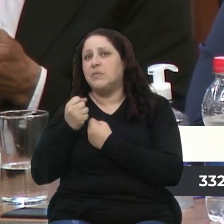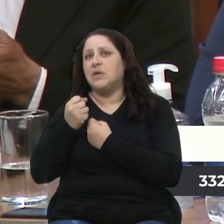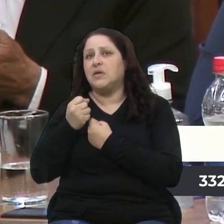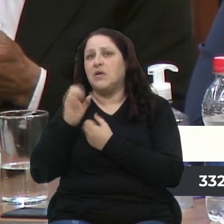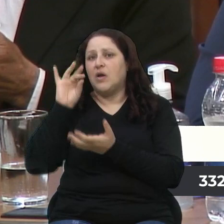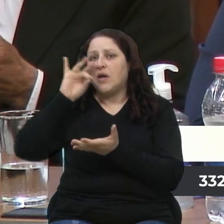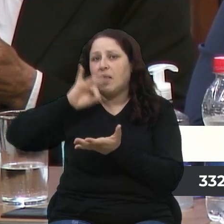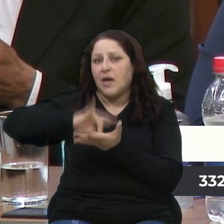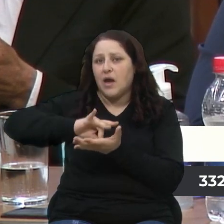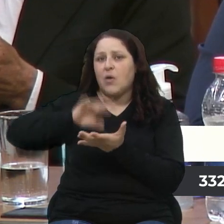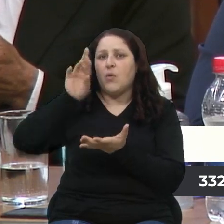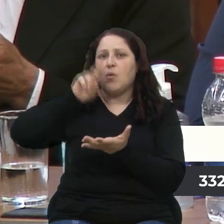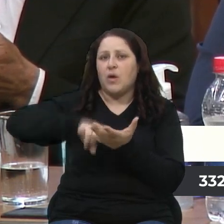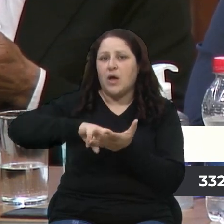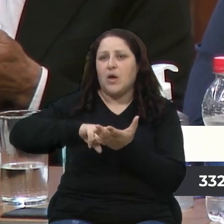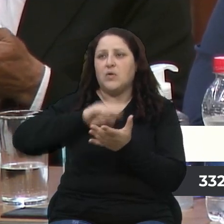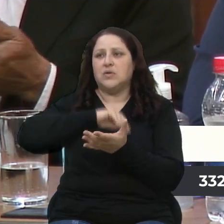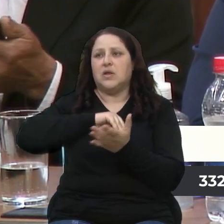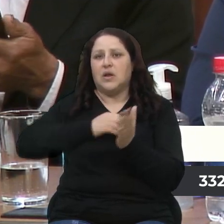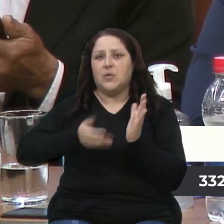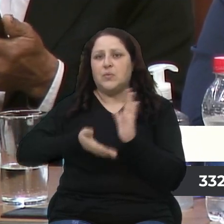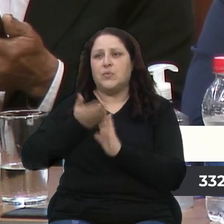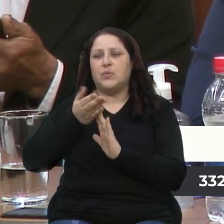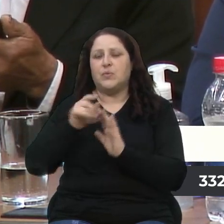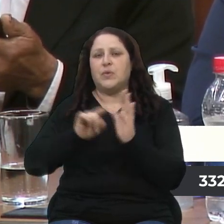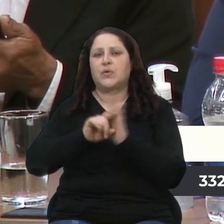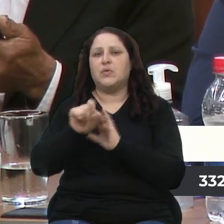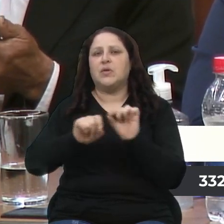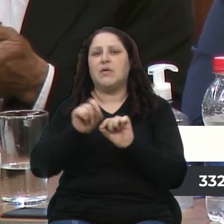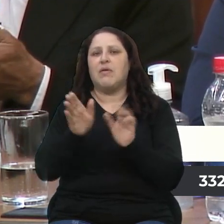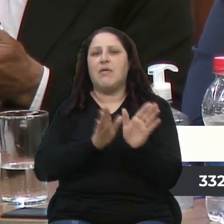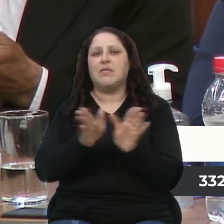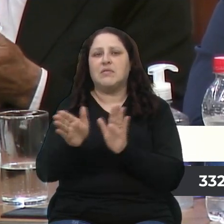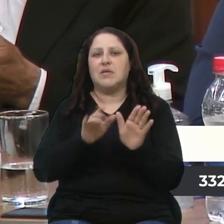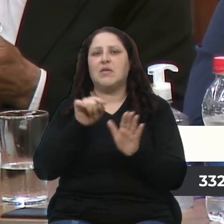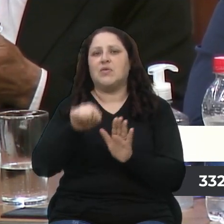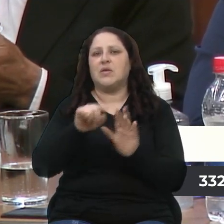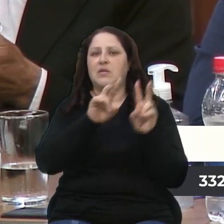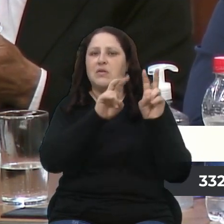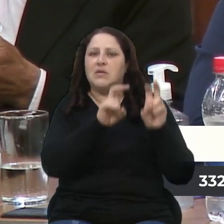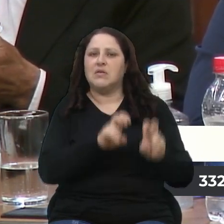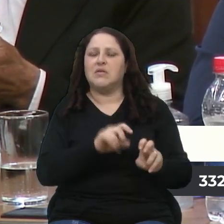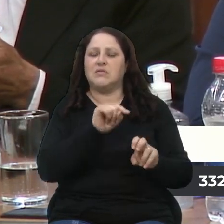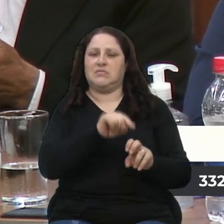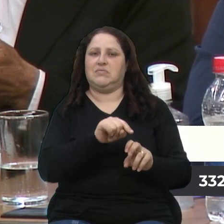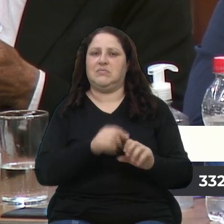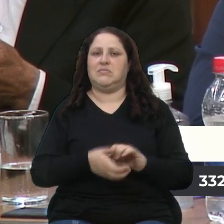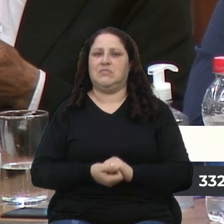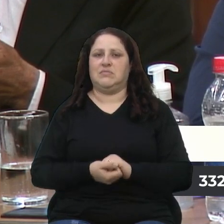real. Quem que vai ter acesso a essa particularidade?